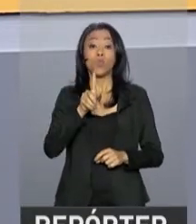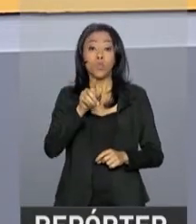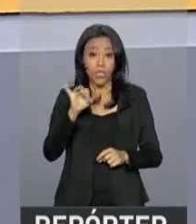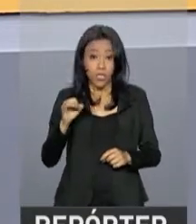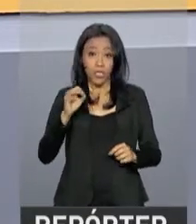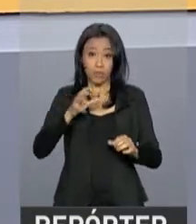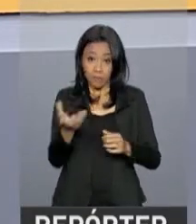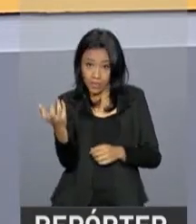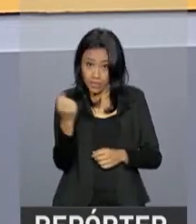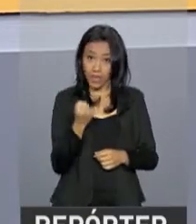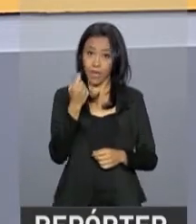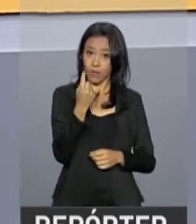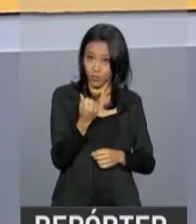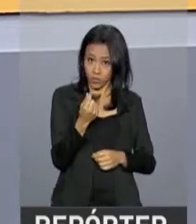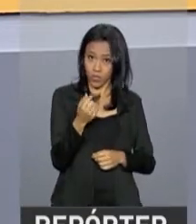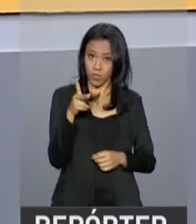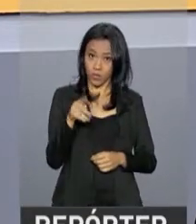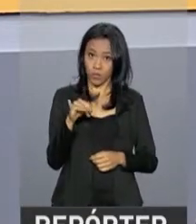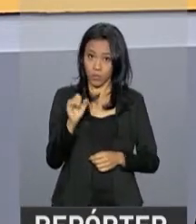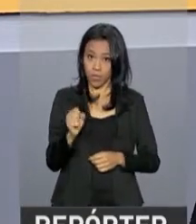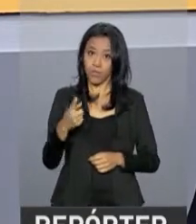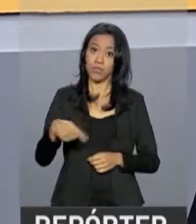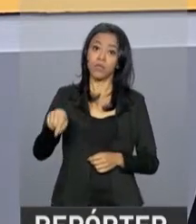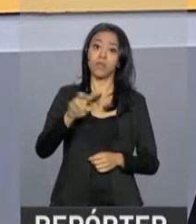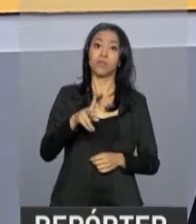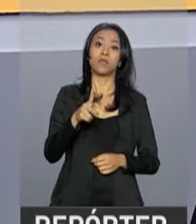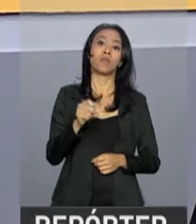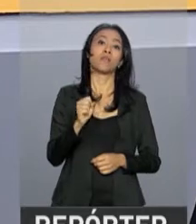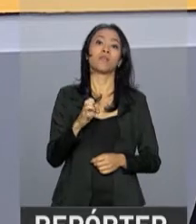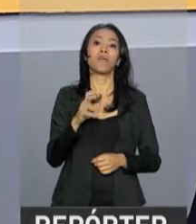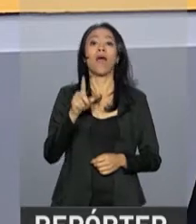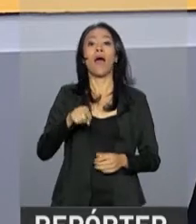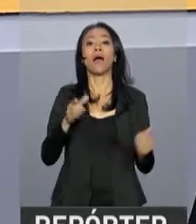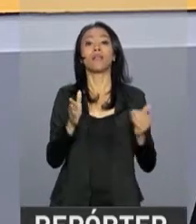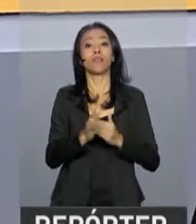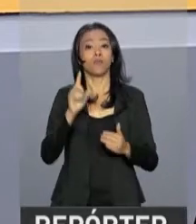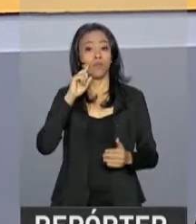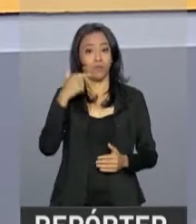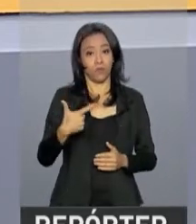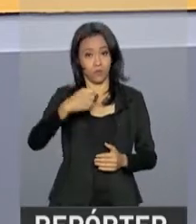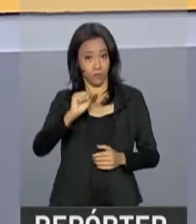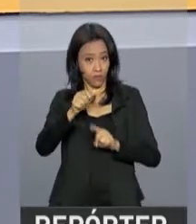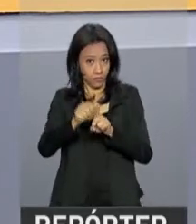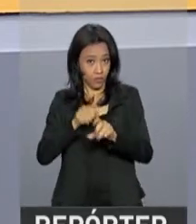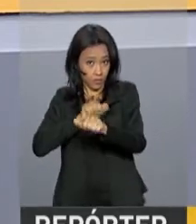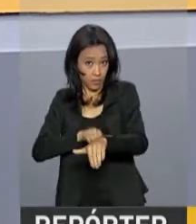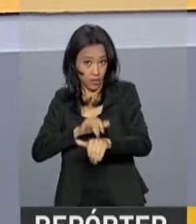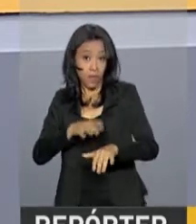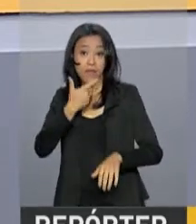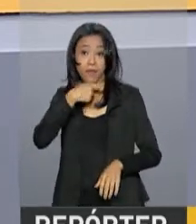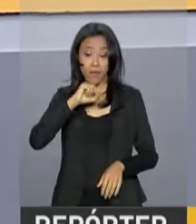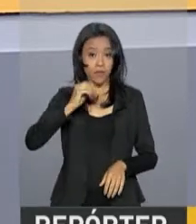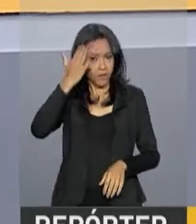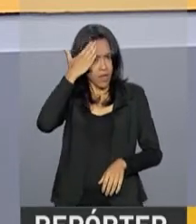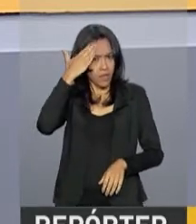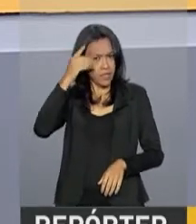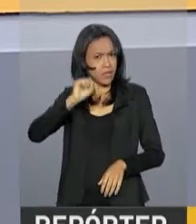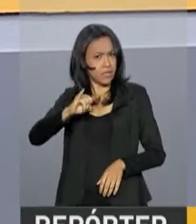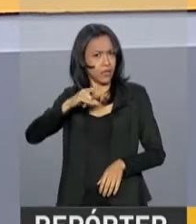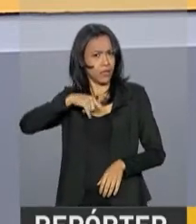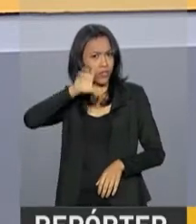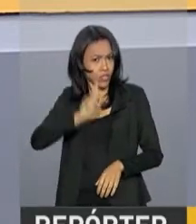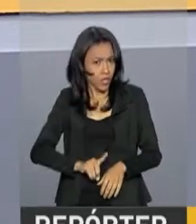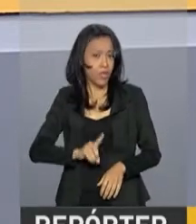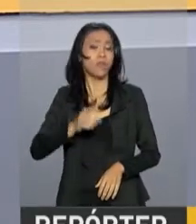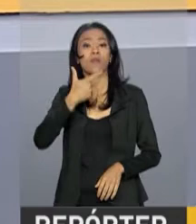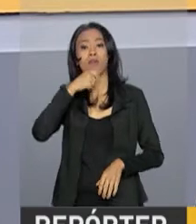sacarem o pis pasep e 28 de setembro deste ano para saber se têm direito às cotas do pis os trabalhadores da